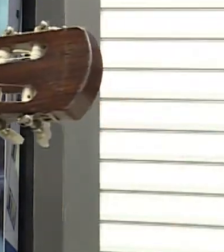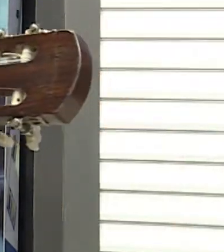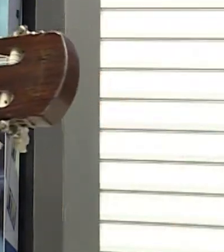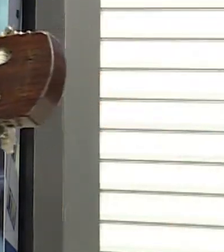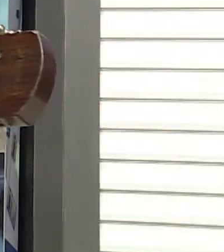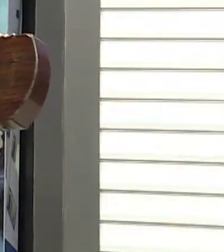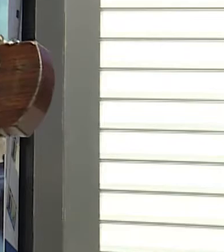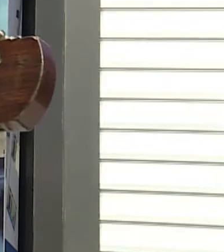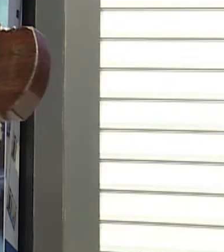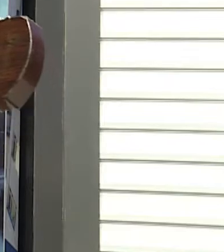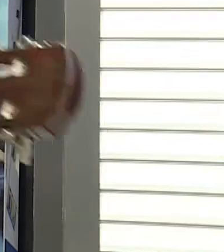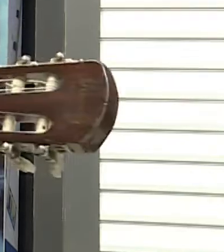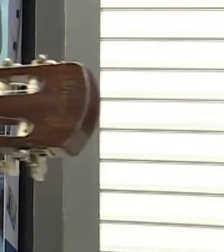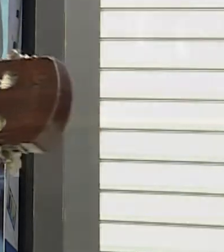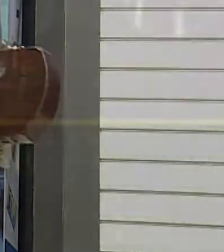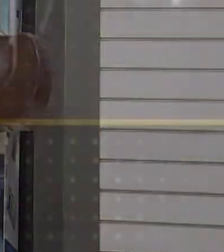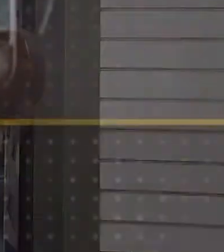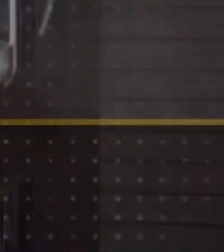Eita.